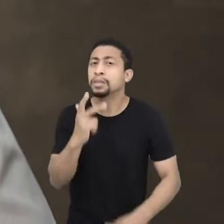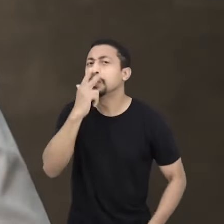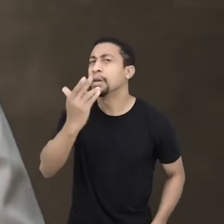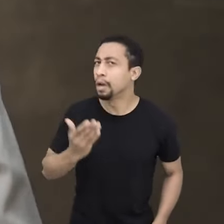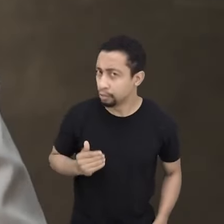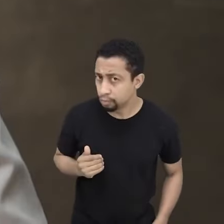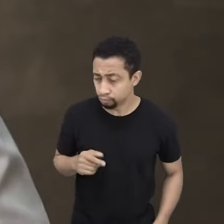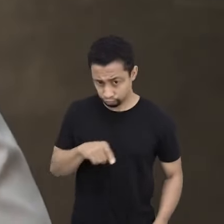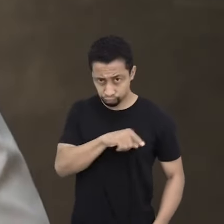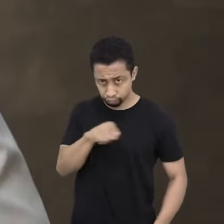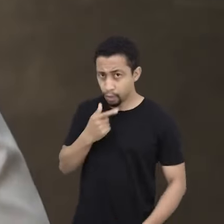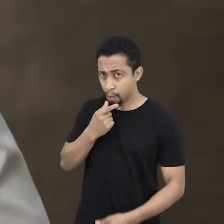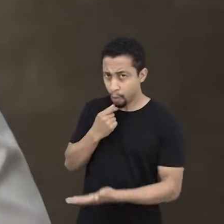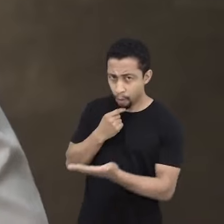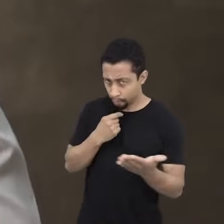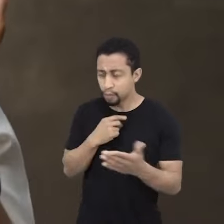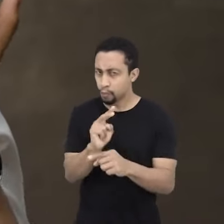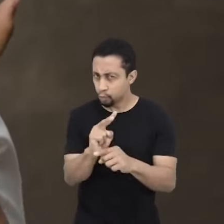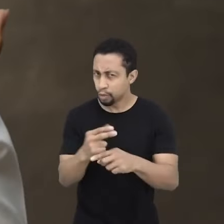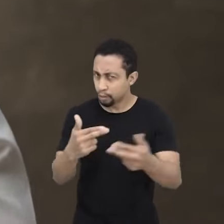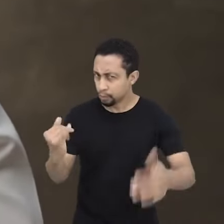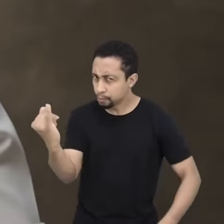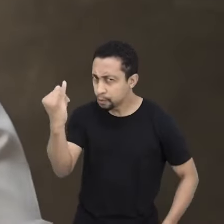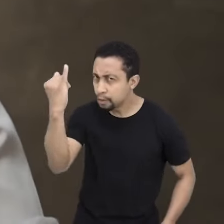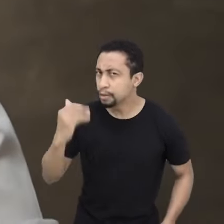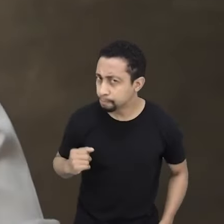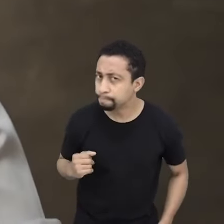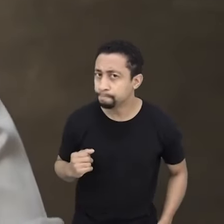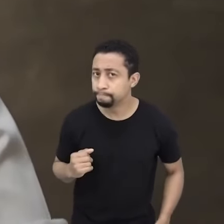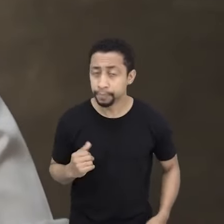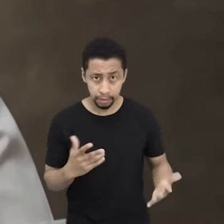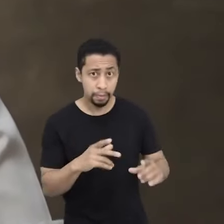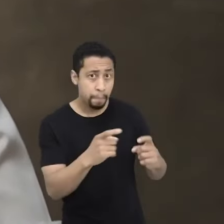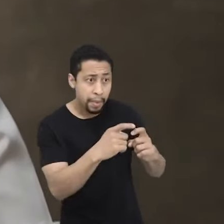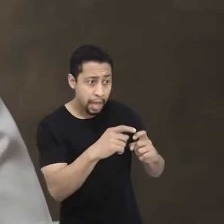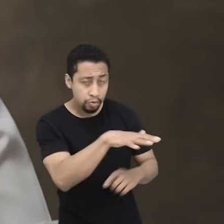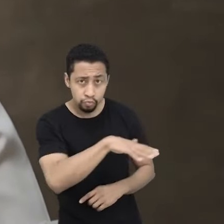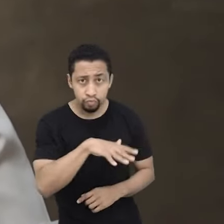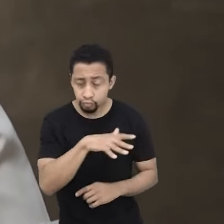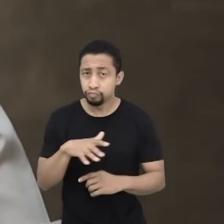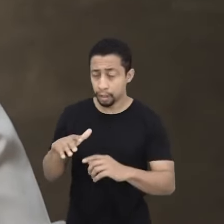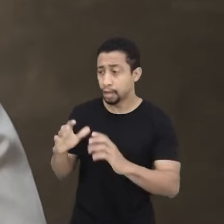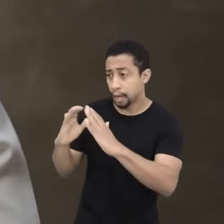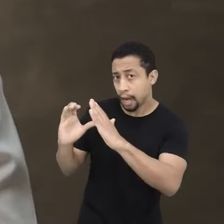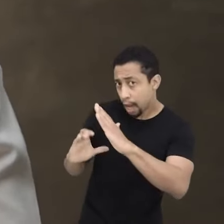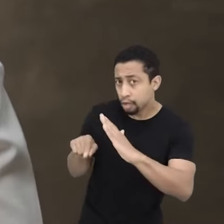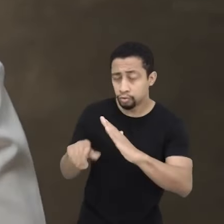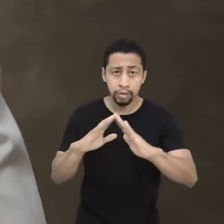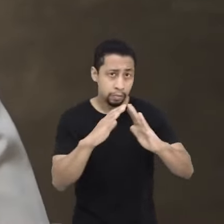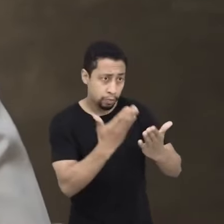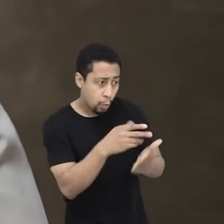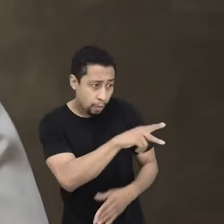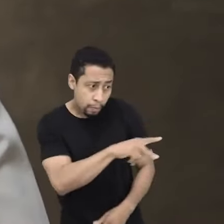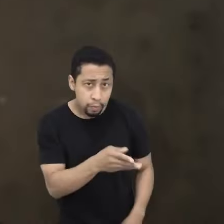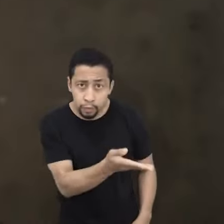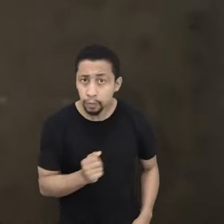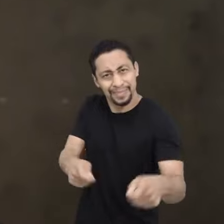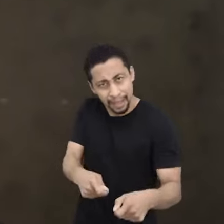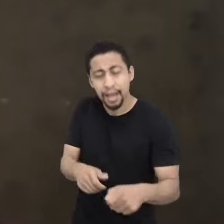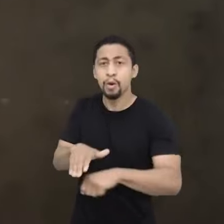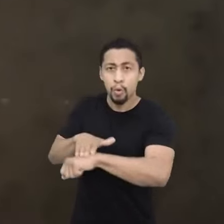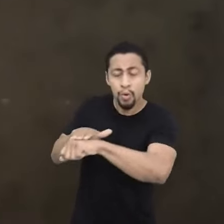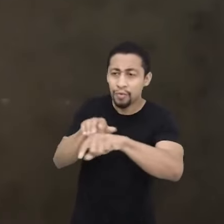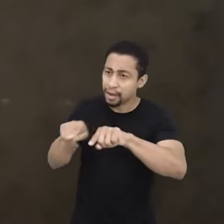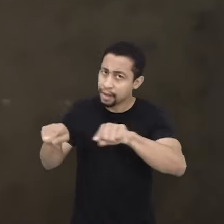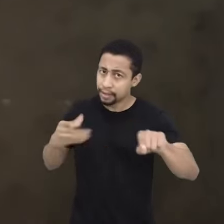debate. Você acha que esses caras vão cuidar do que é importante pra você? Do médico no posto, da vaga na creche, do professor na escola?